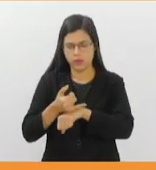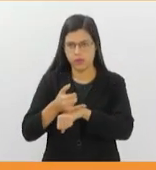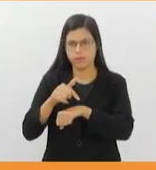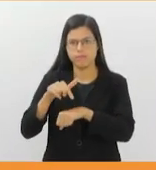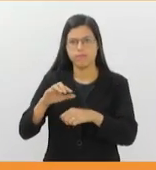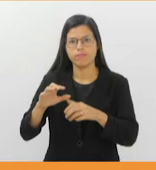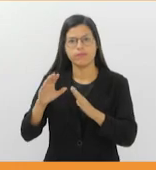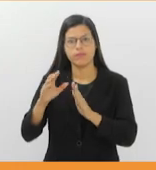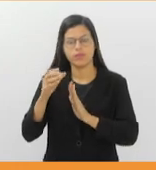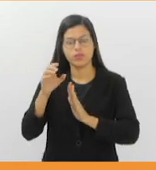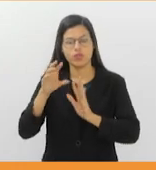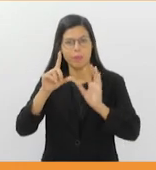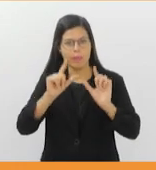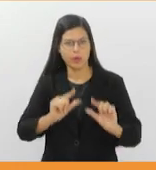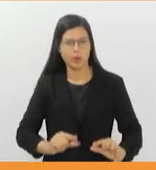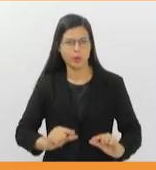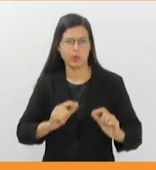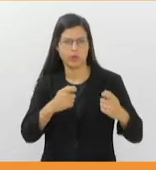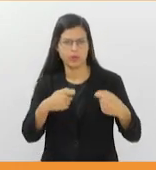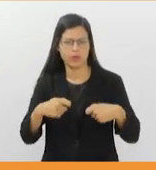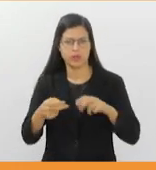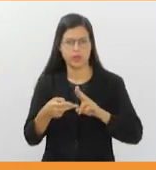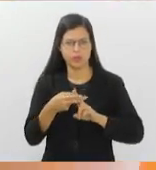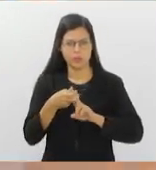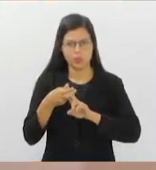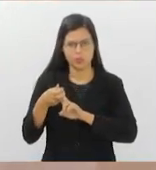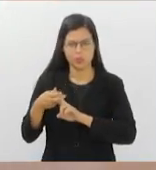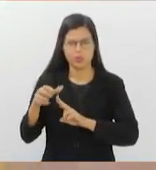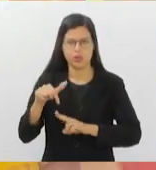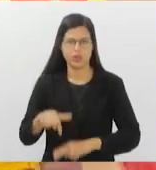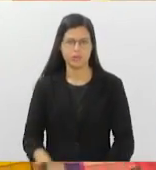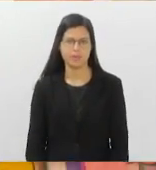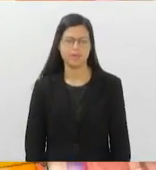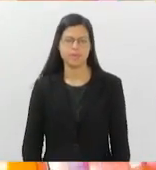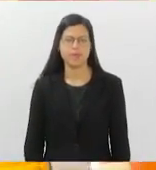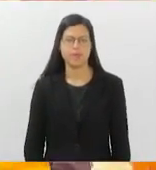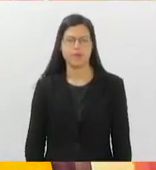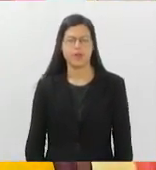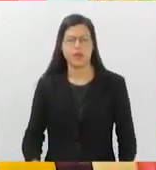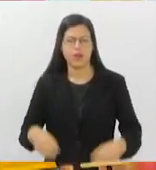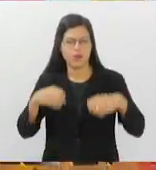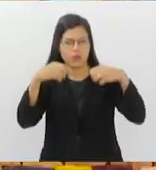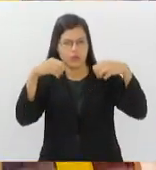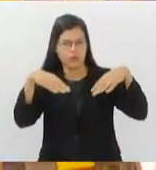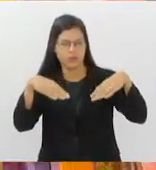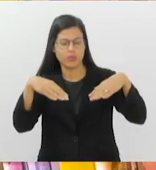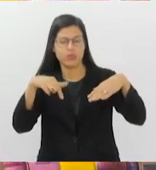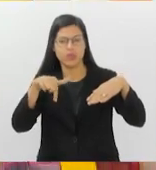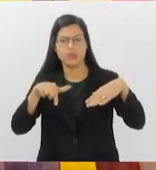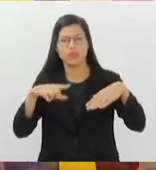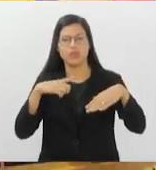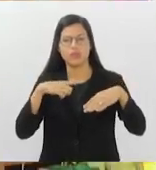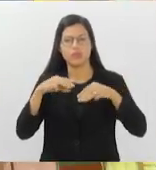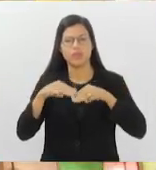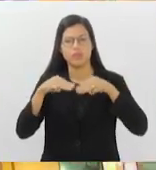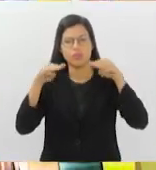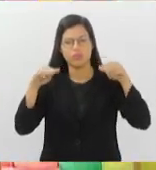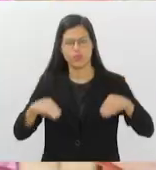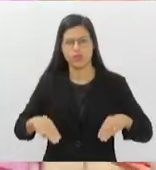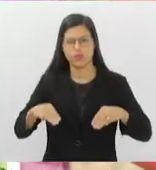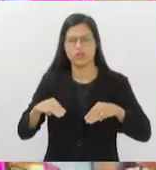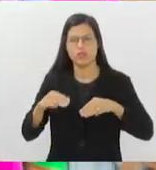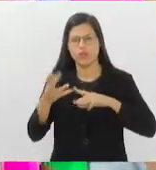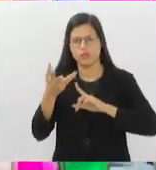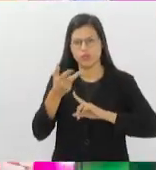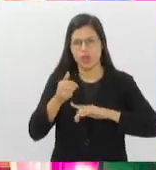permite zerar demanda na cidade do sul fluminense. Lanternas coreanas iluminam o Museu de Arte Contemporânea